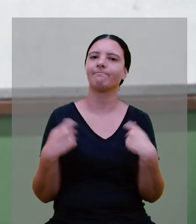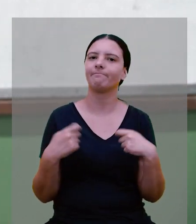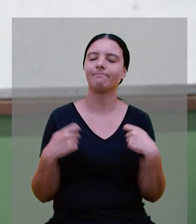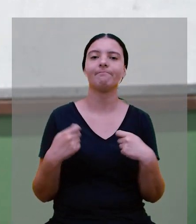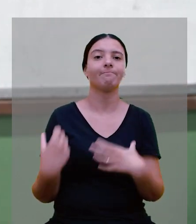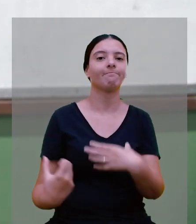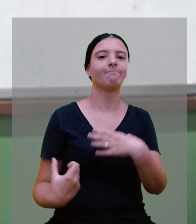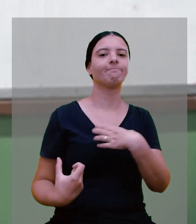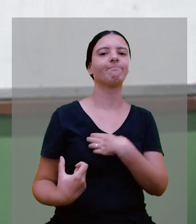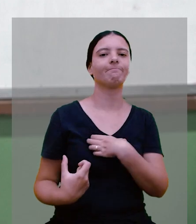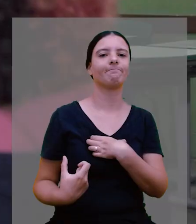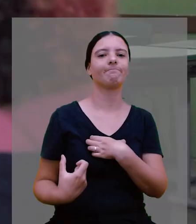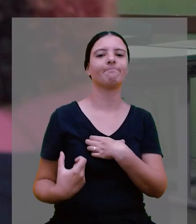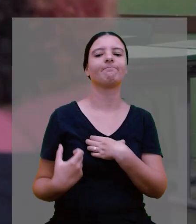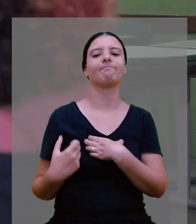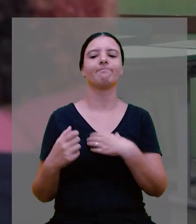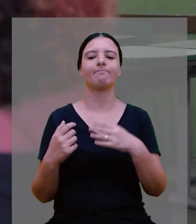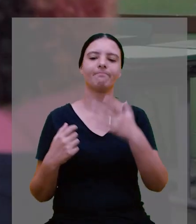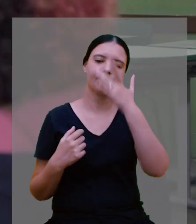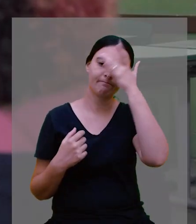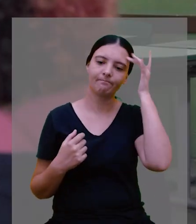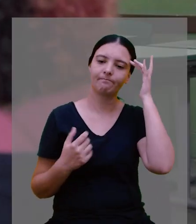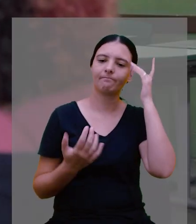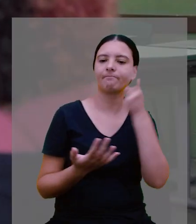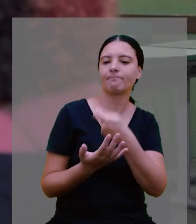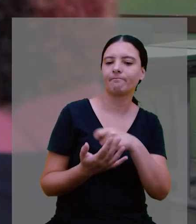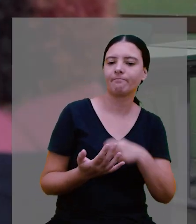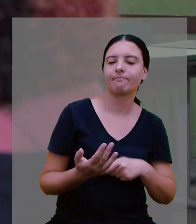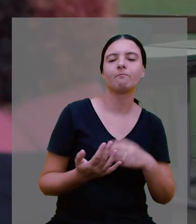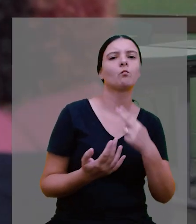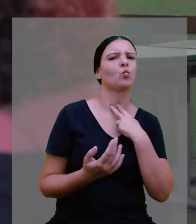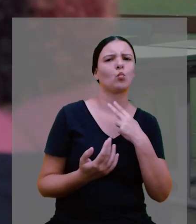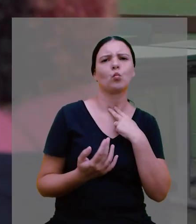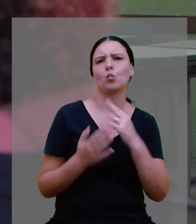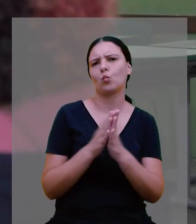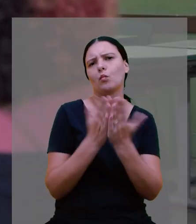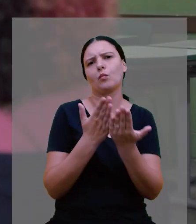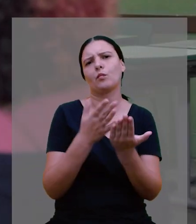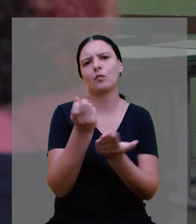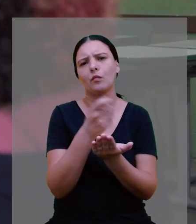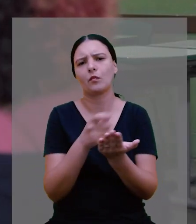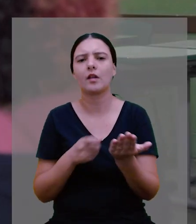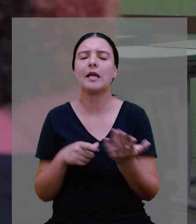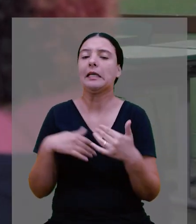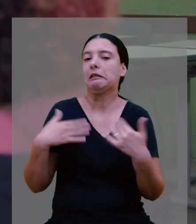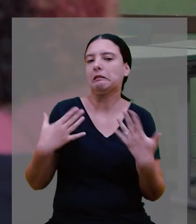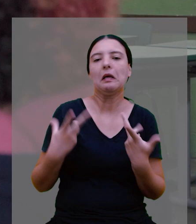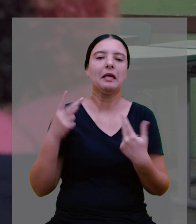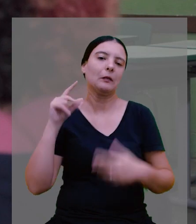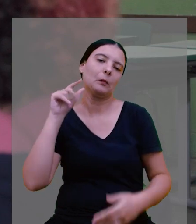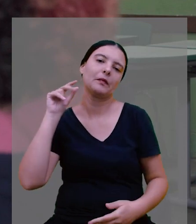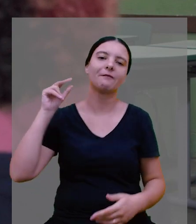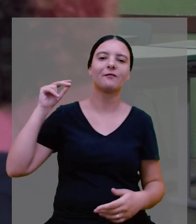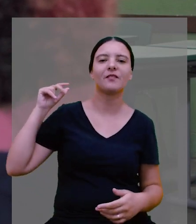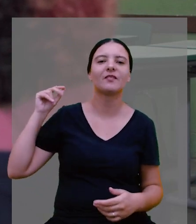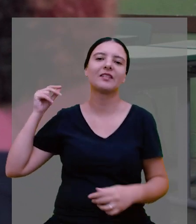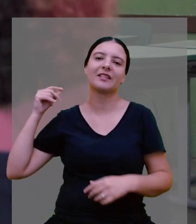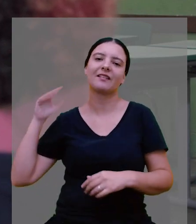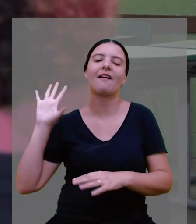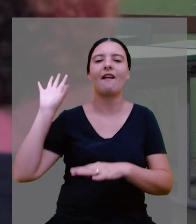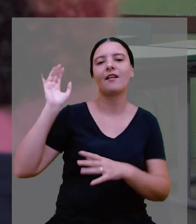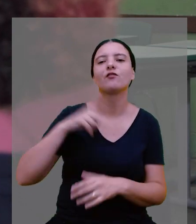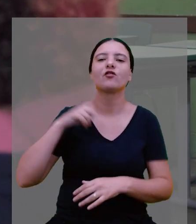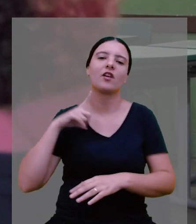o sentimento de quem escreveu. Eu não posso escrever um livro falando assim, então era uma vez um pinheiro cheio